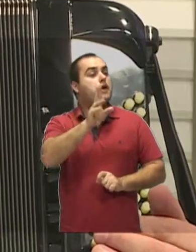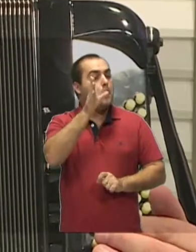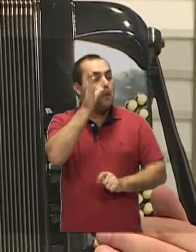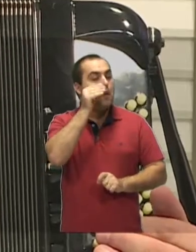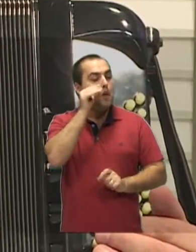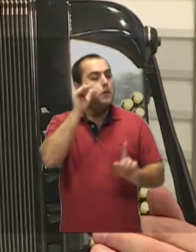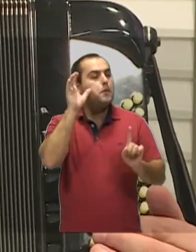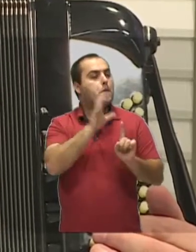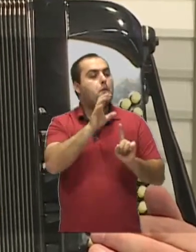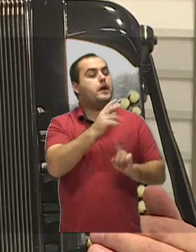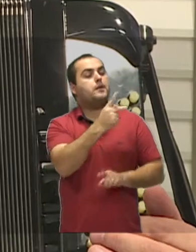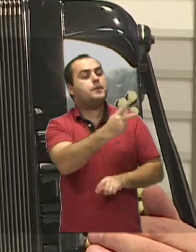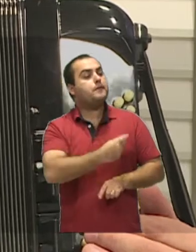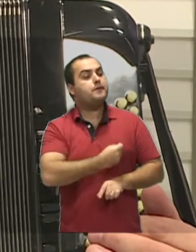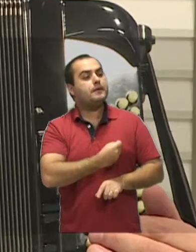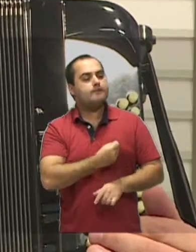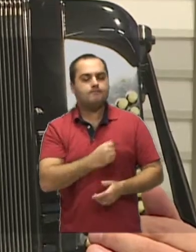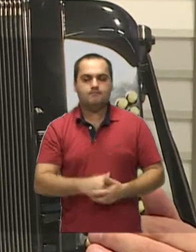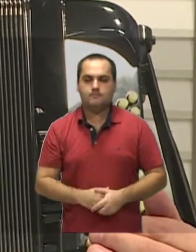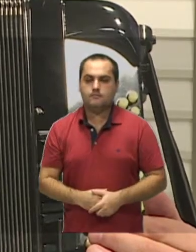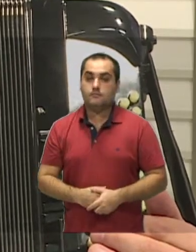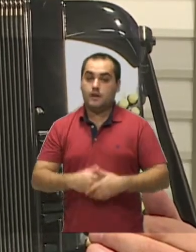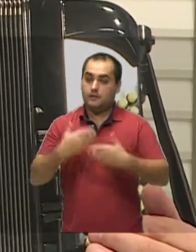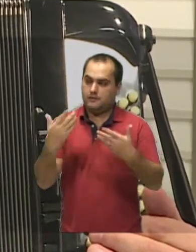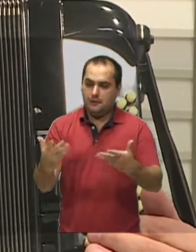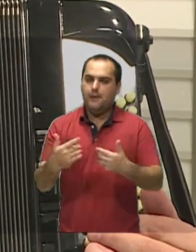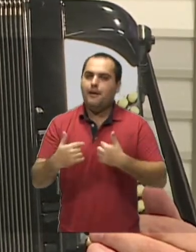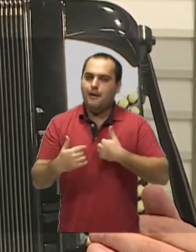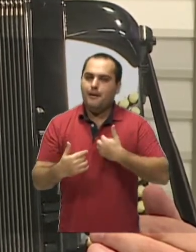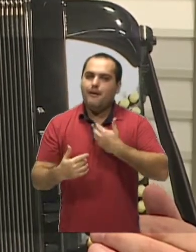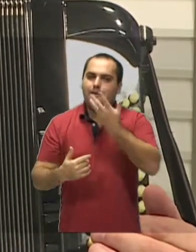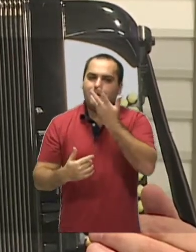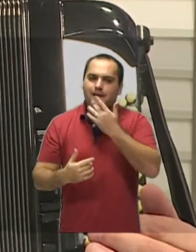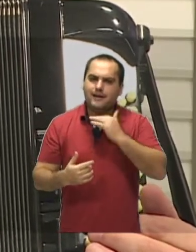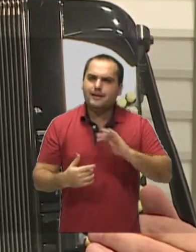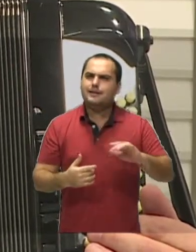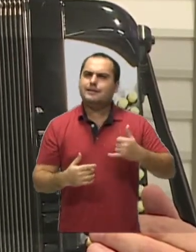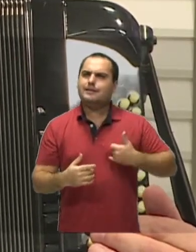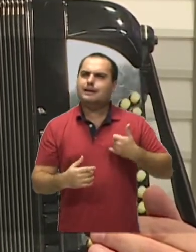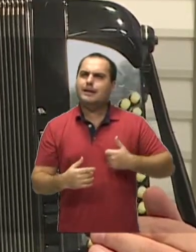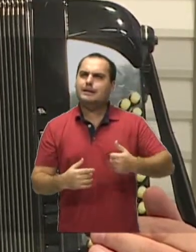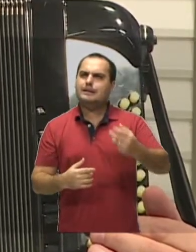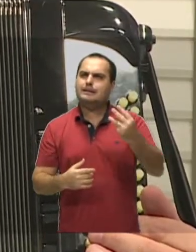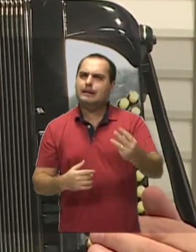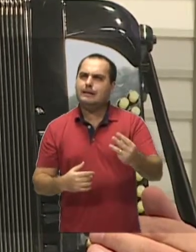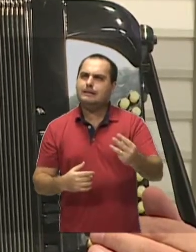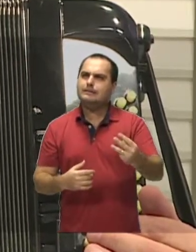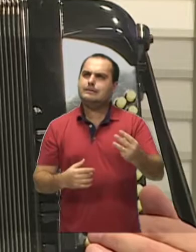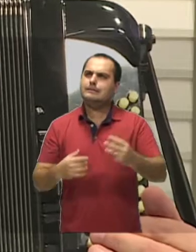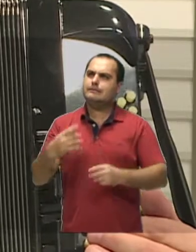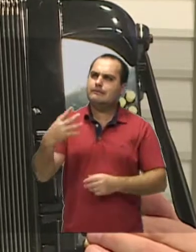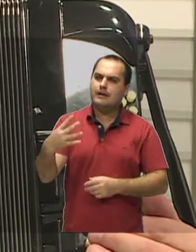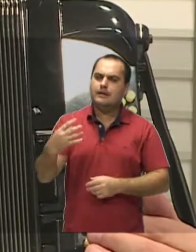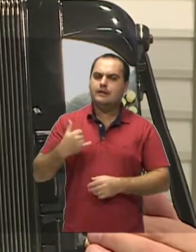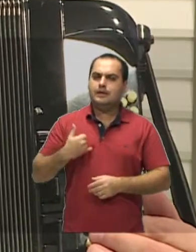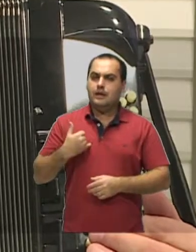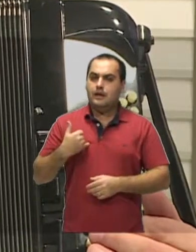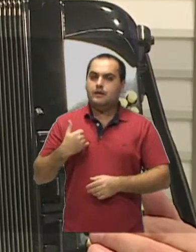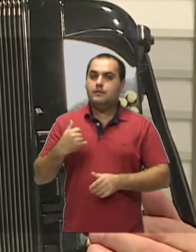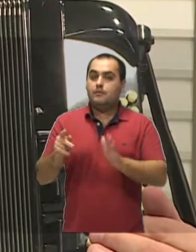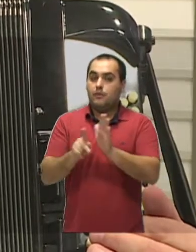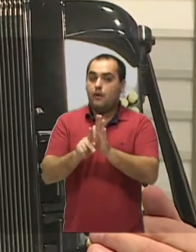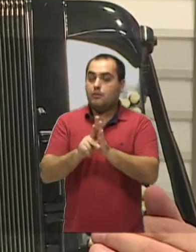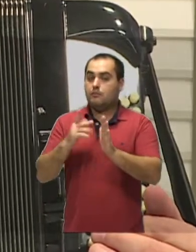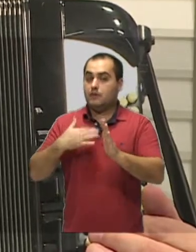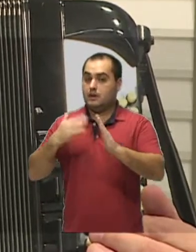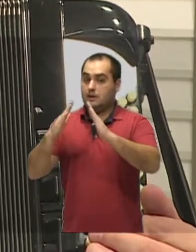minhas primeiras referências de criança mesmo, ali com 3, 4 anos, são as referências folclóricas, né, da minha cidade,